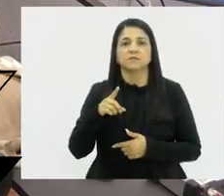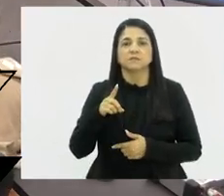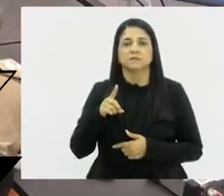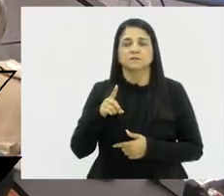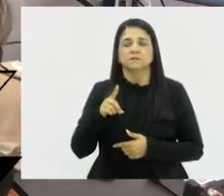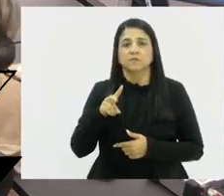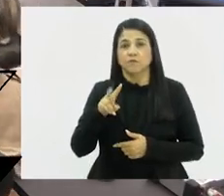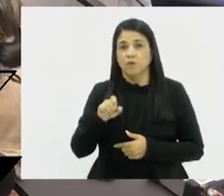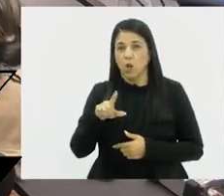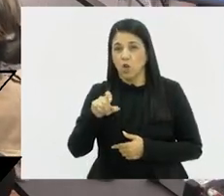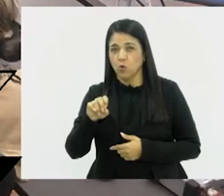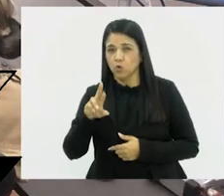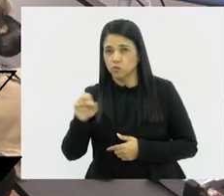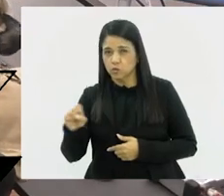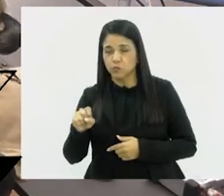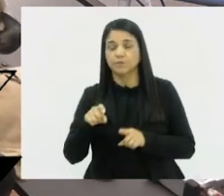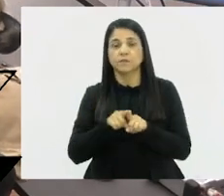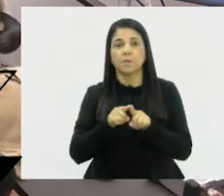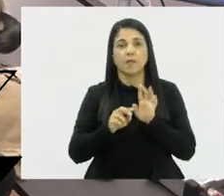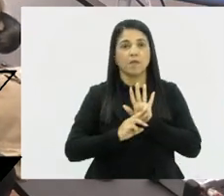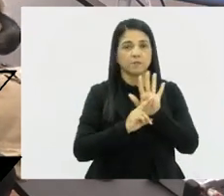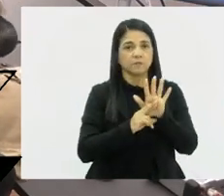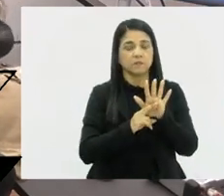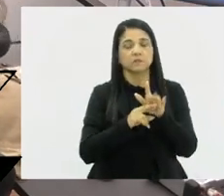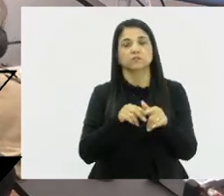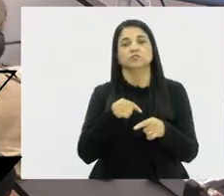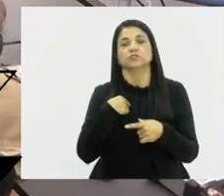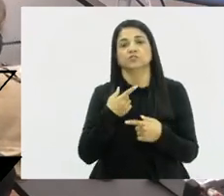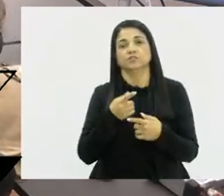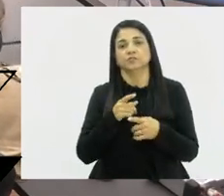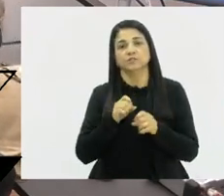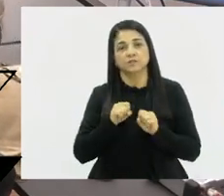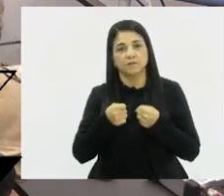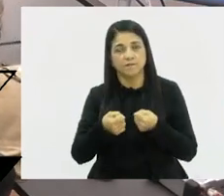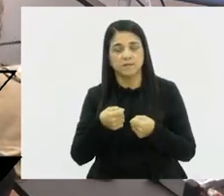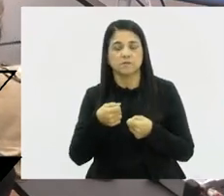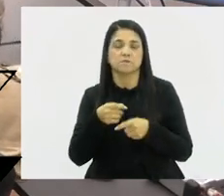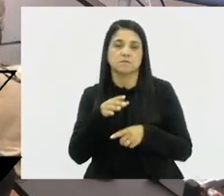e as representações de criadores e de defesa dos animais.